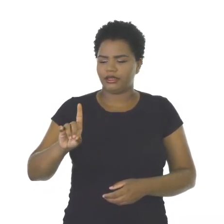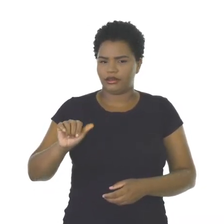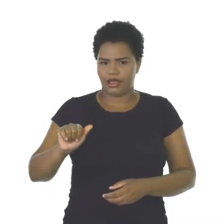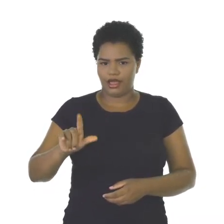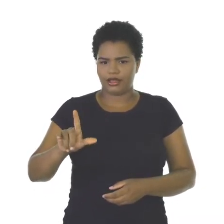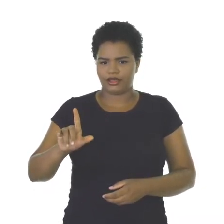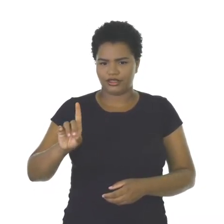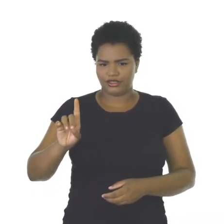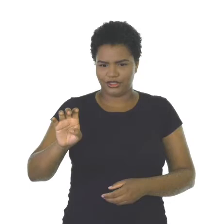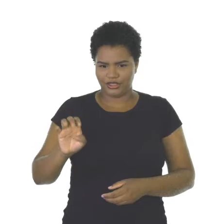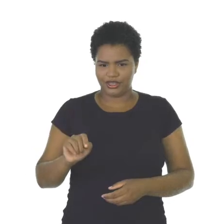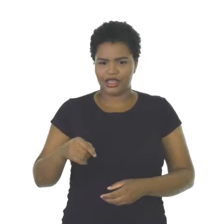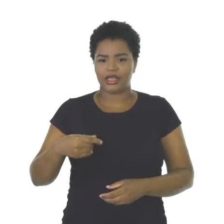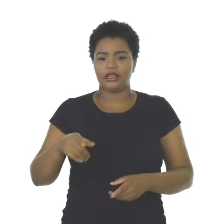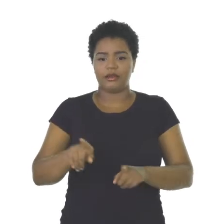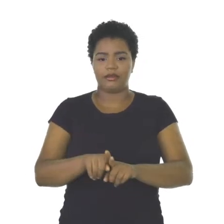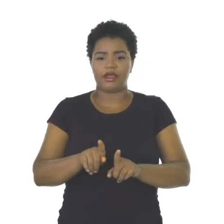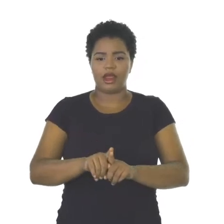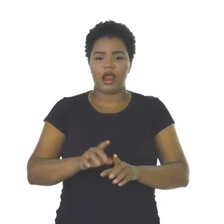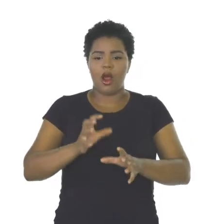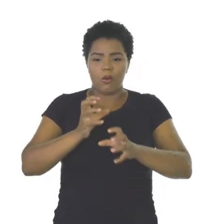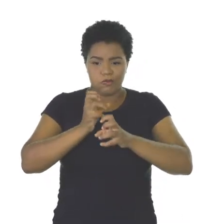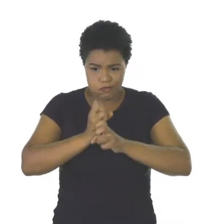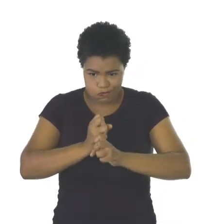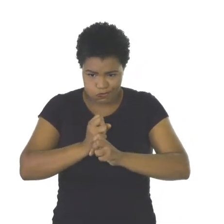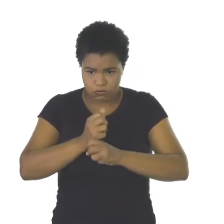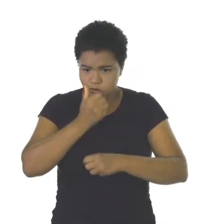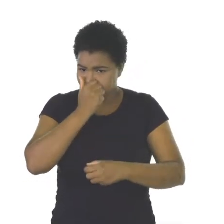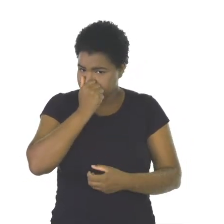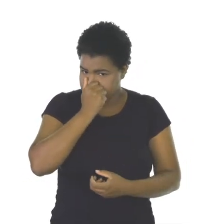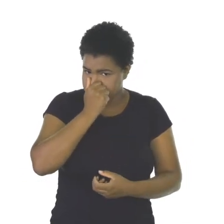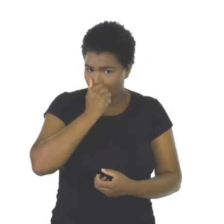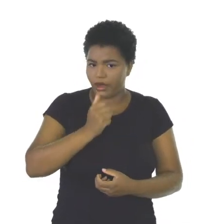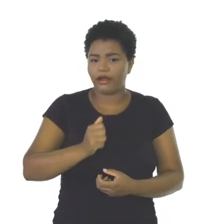elasticidade, né? Vamos supor, e também da